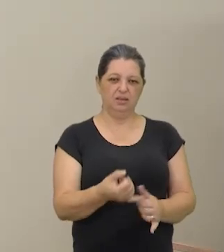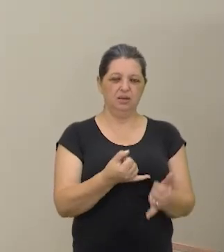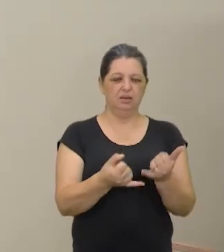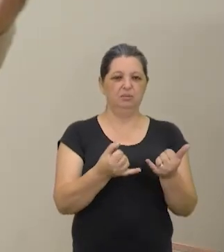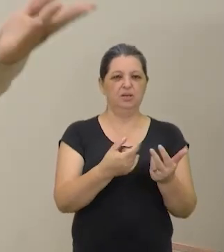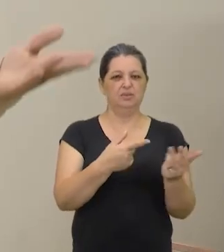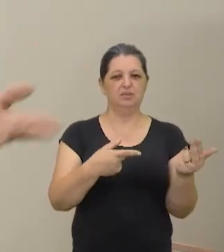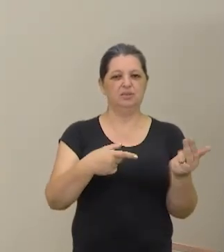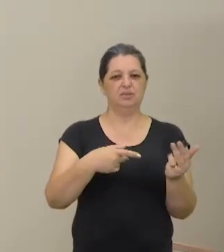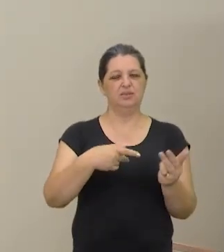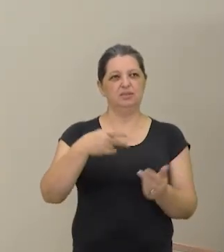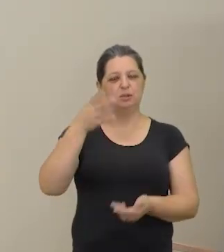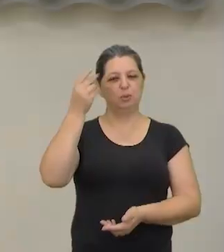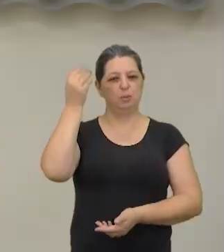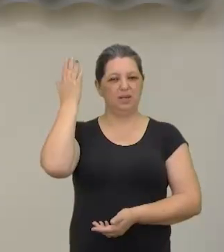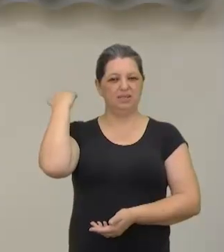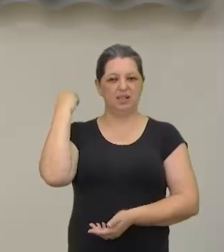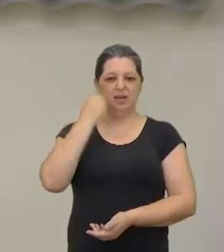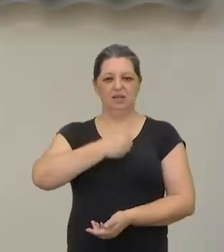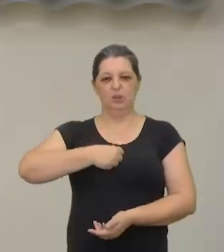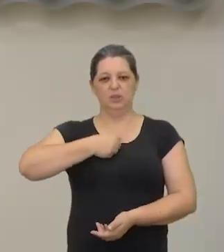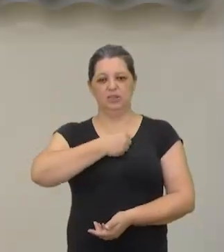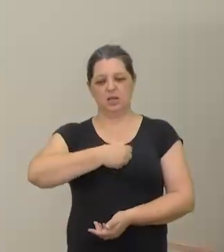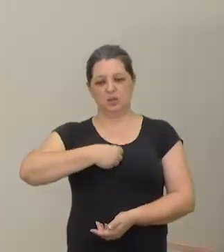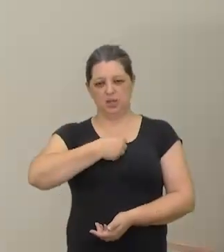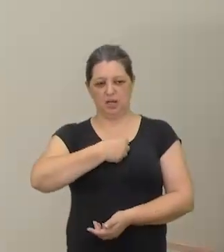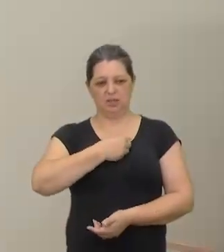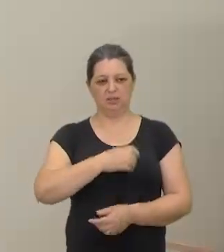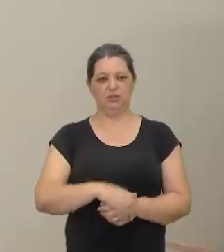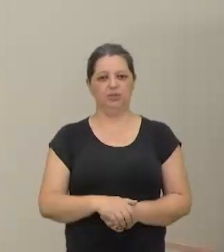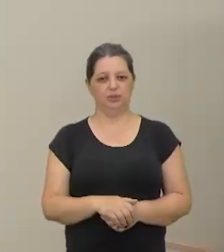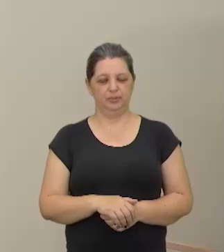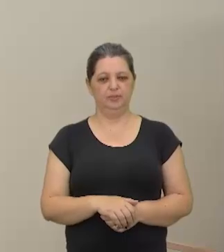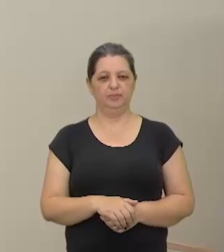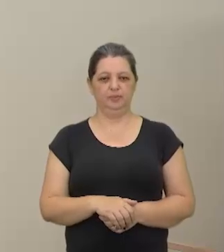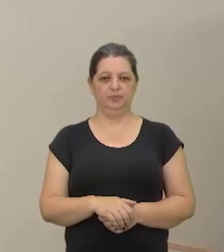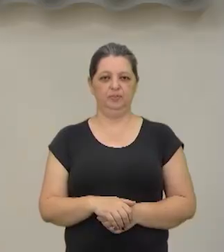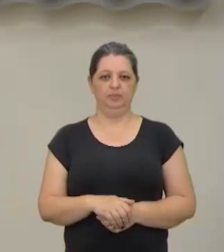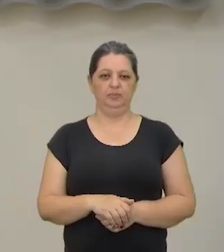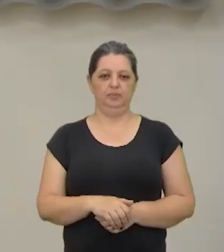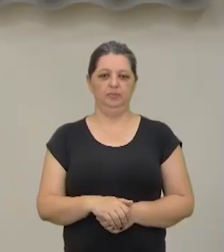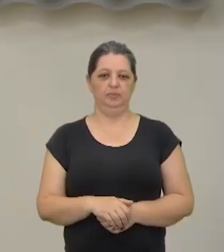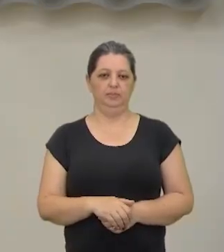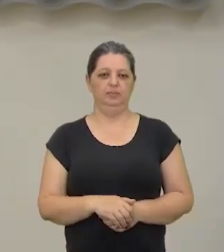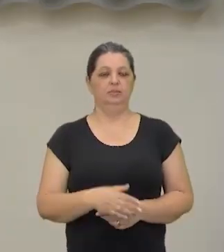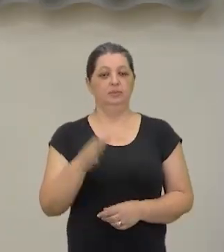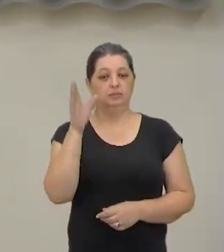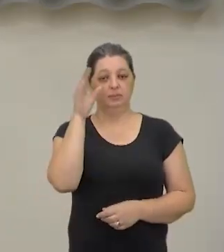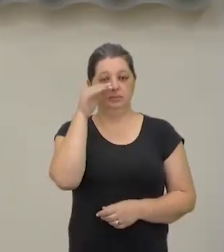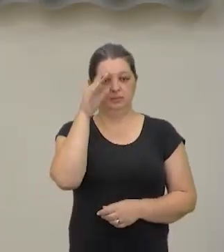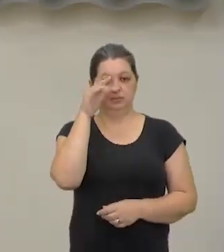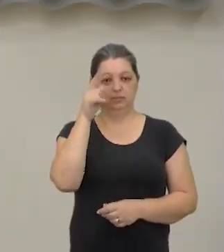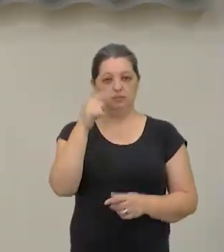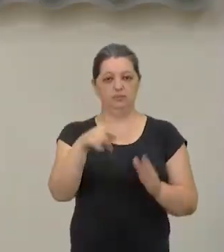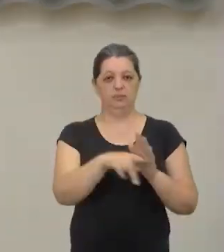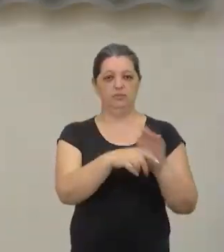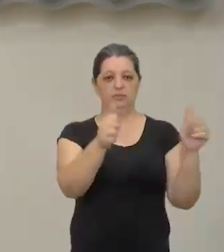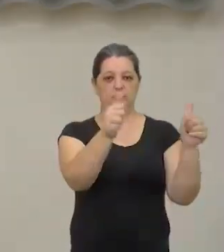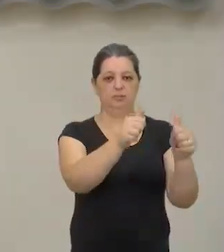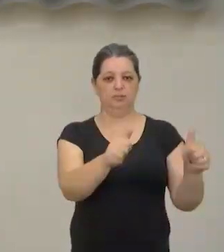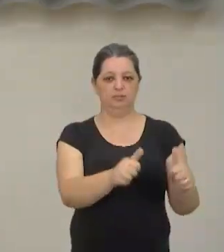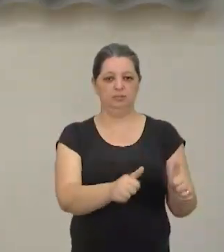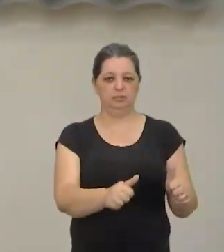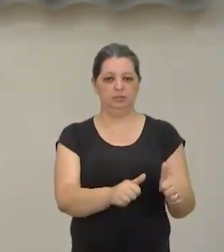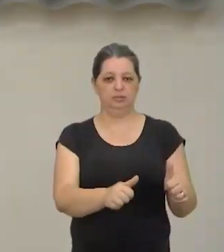sabe? Deixou saudade. Nossa, muito Super- interessante. É diferente, né? Falando uma curiosidade sobre a Estátua da